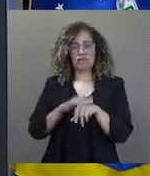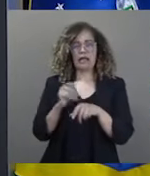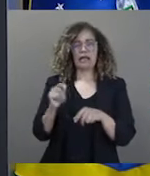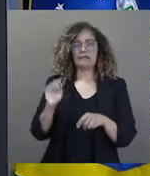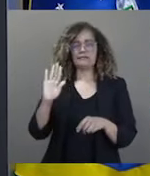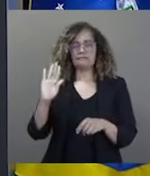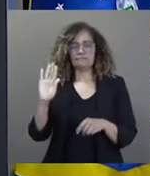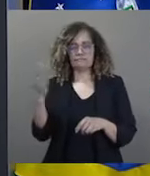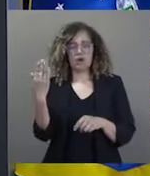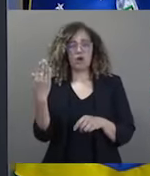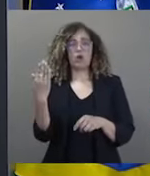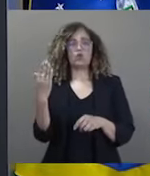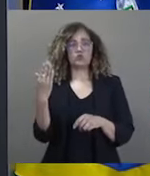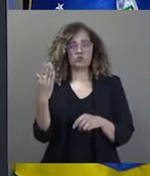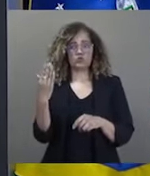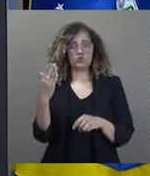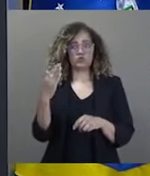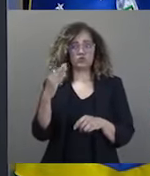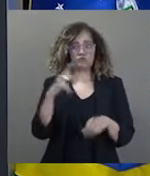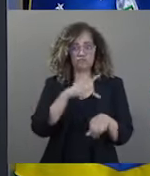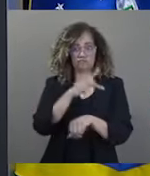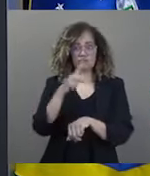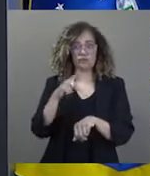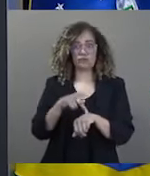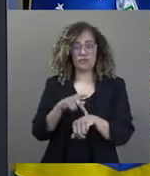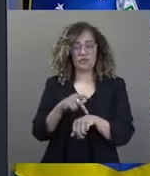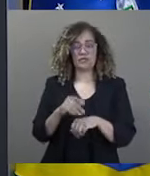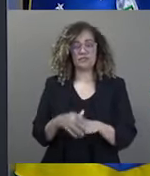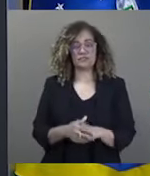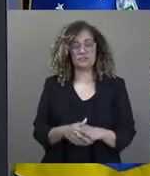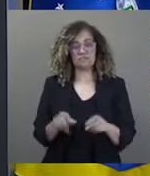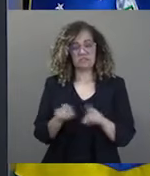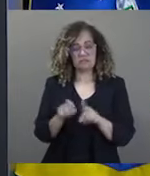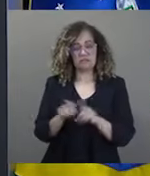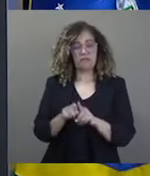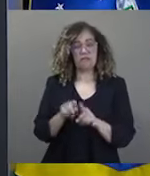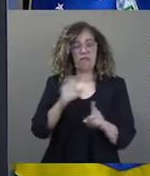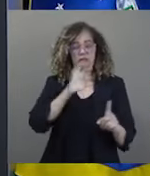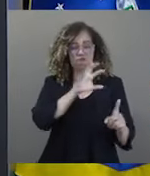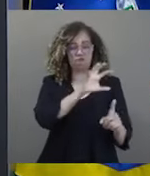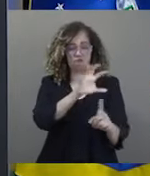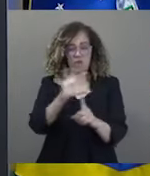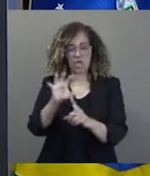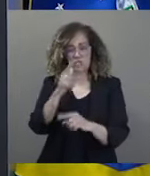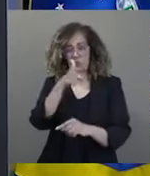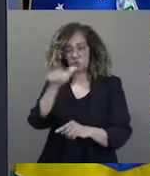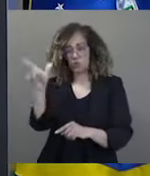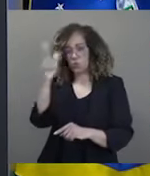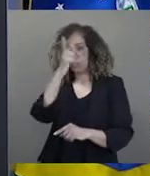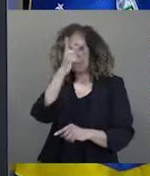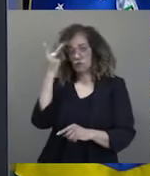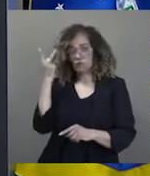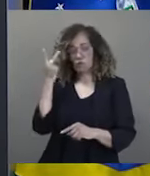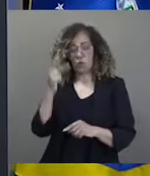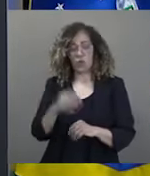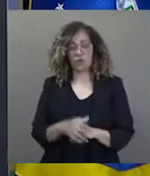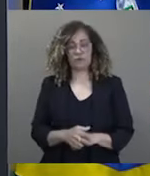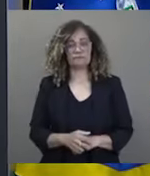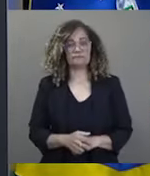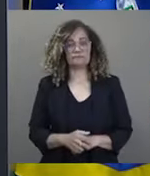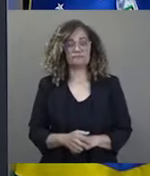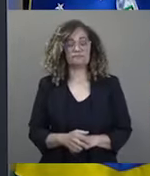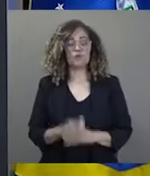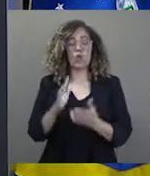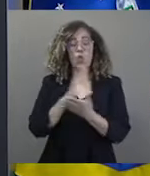pasta e propagada por alguns sem cérebro no ato do lançamento da